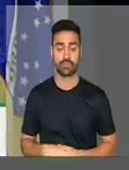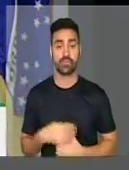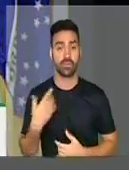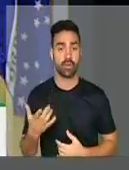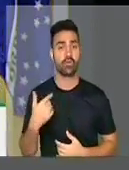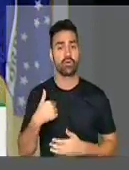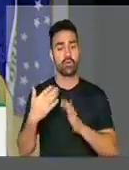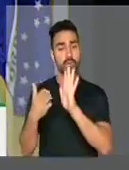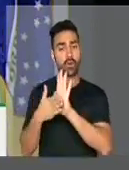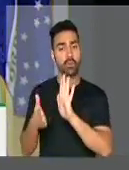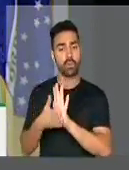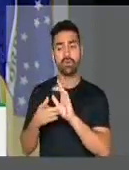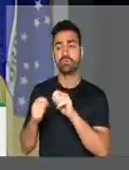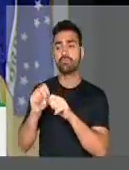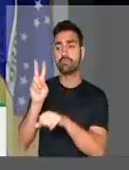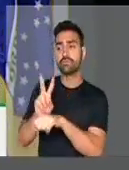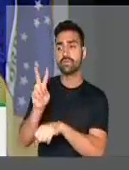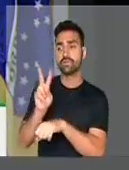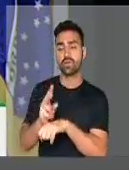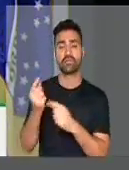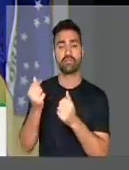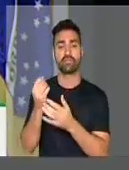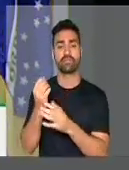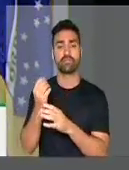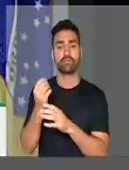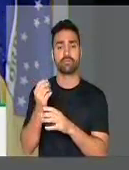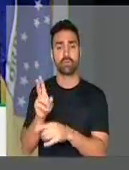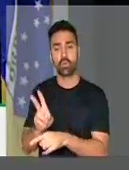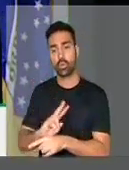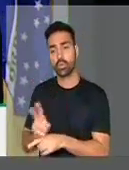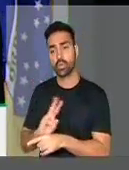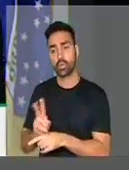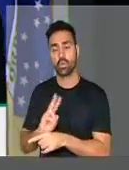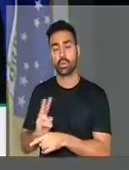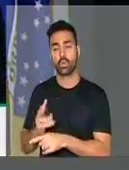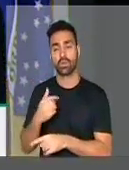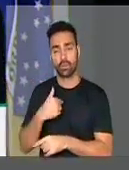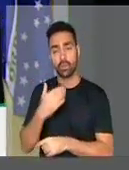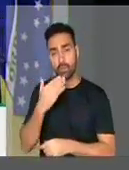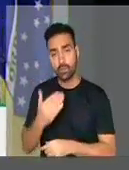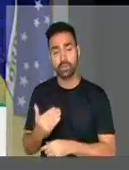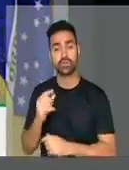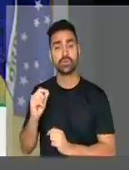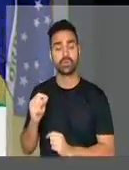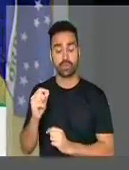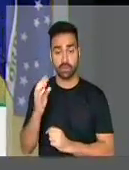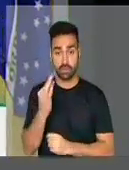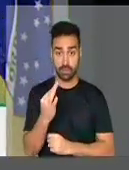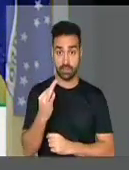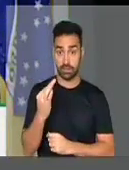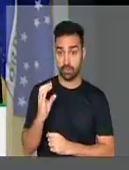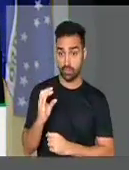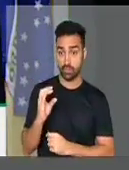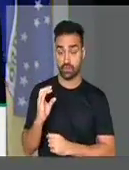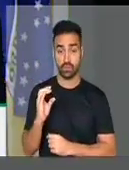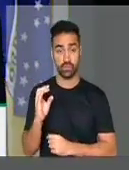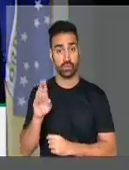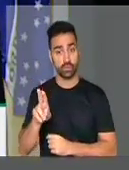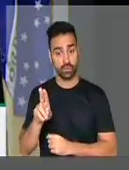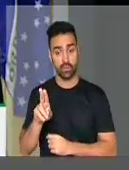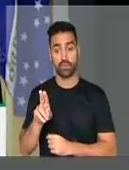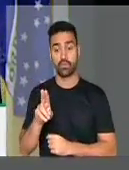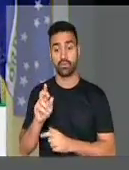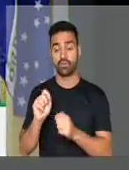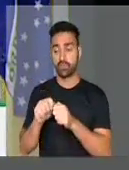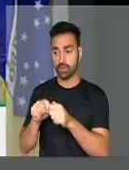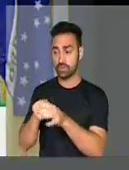de fiscalização financeira e controle, pedindo que o Tribunal de Contas da União